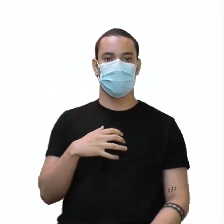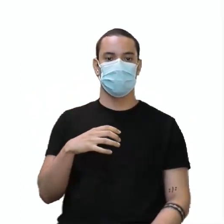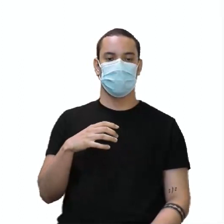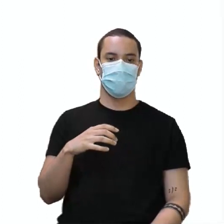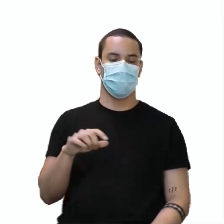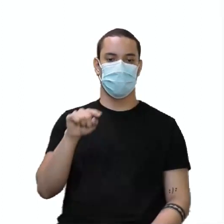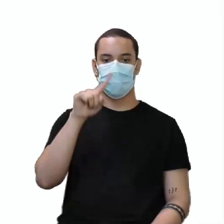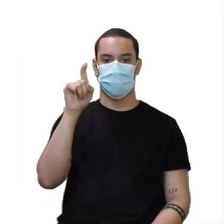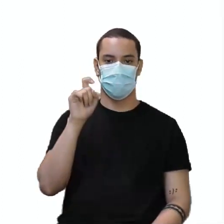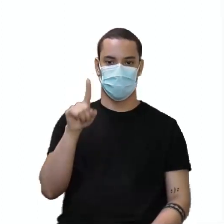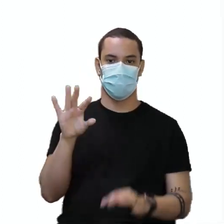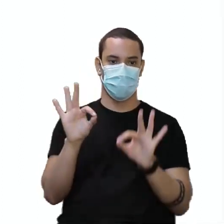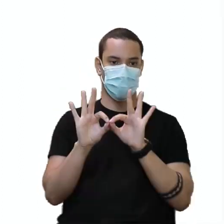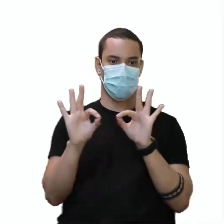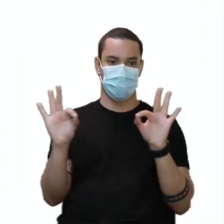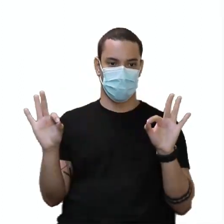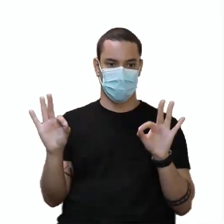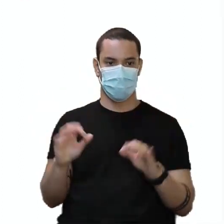interrogativa da frase He